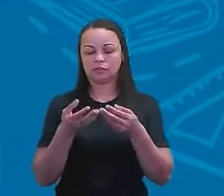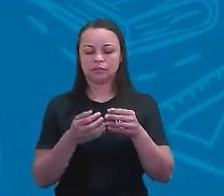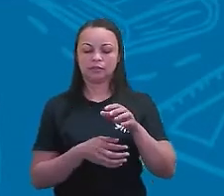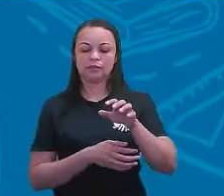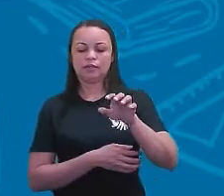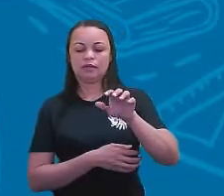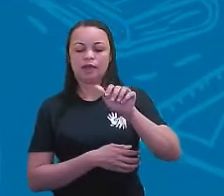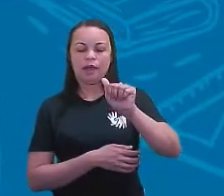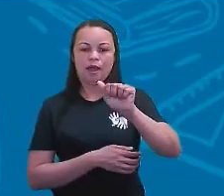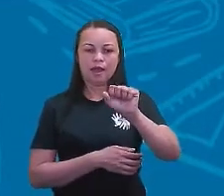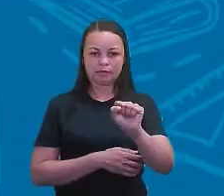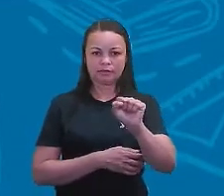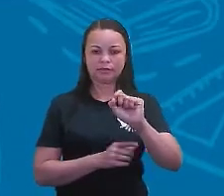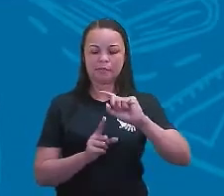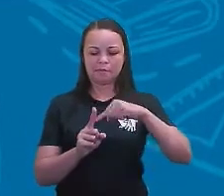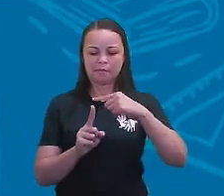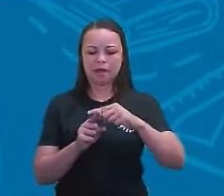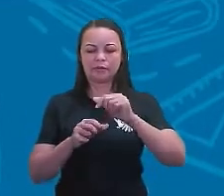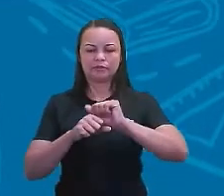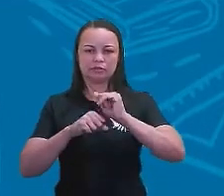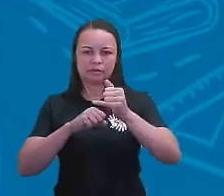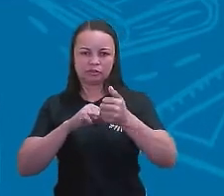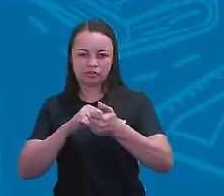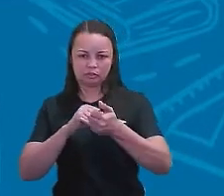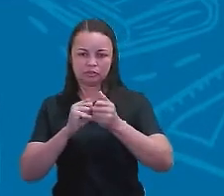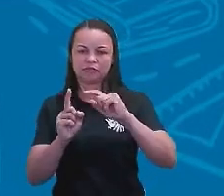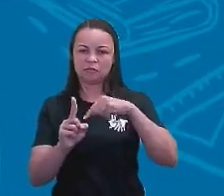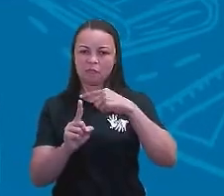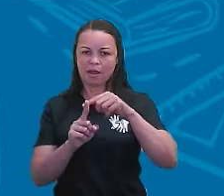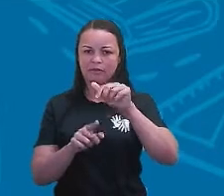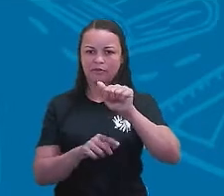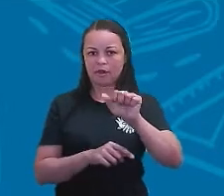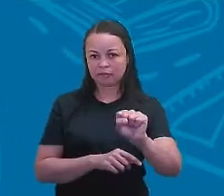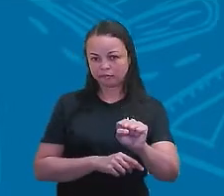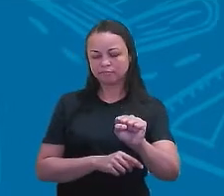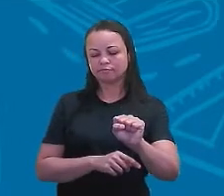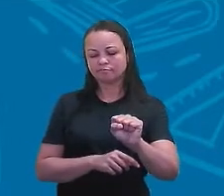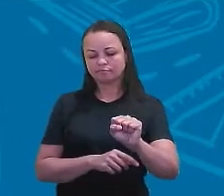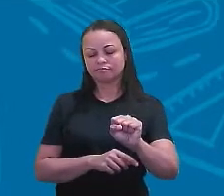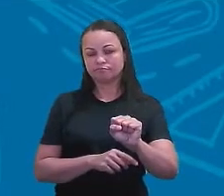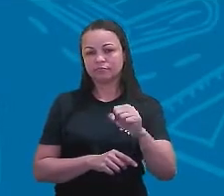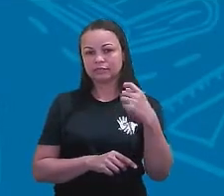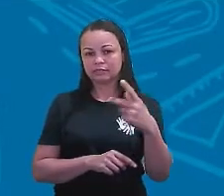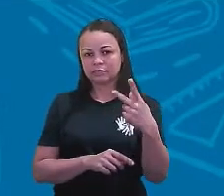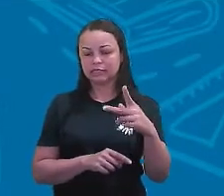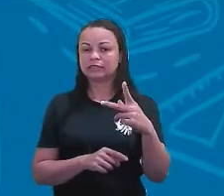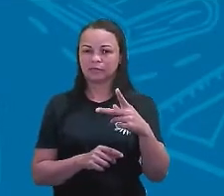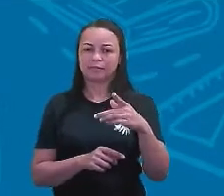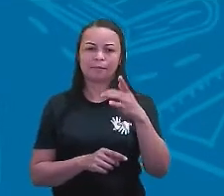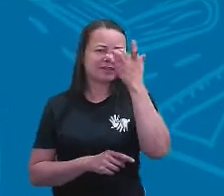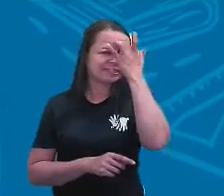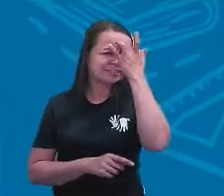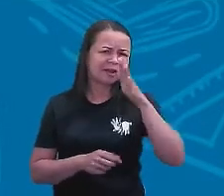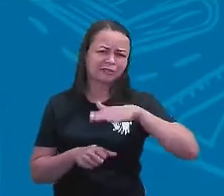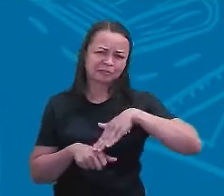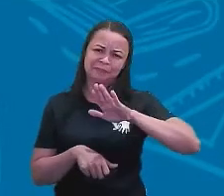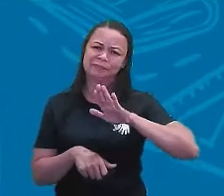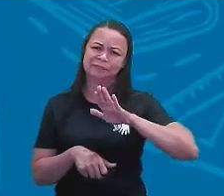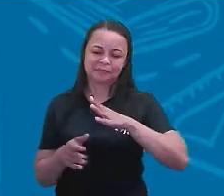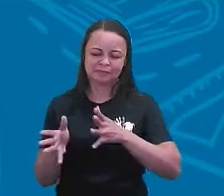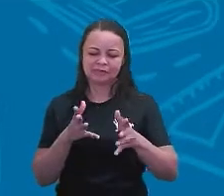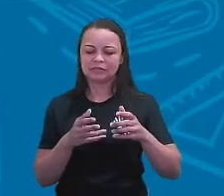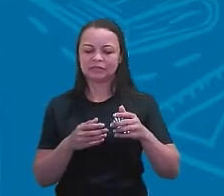as mais um adjetivo mais as. Então, esse aí é o mais fácil. É só você lembrar